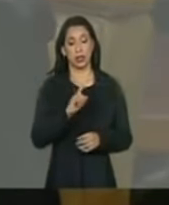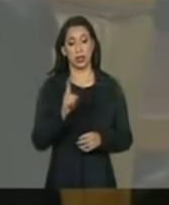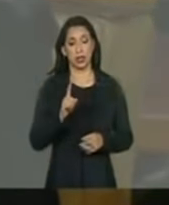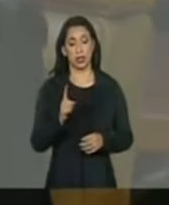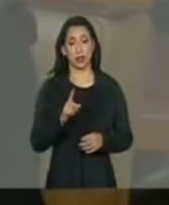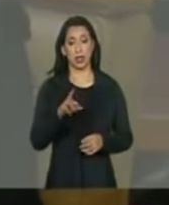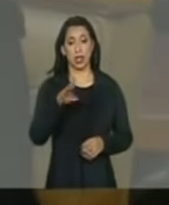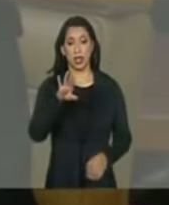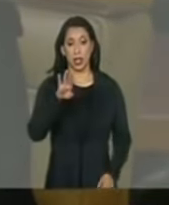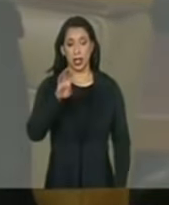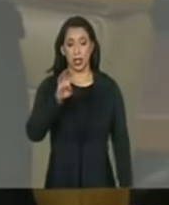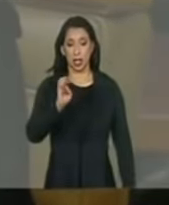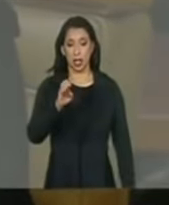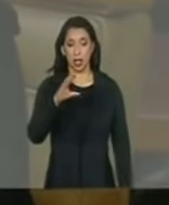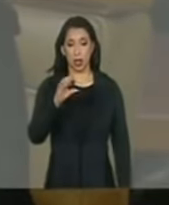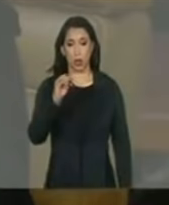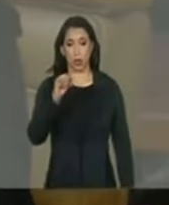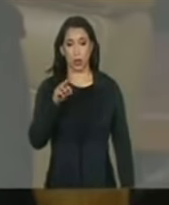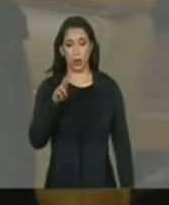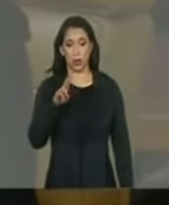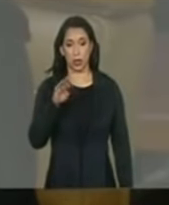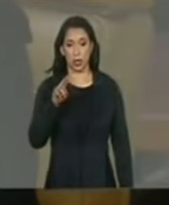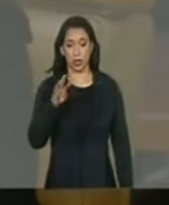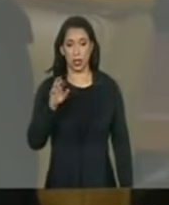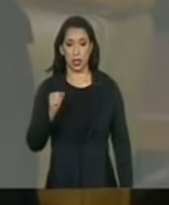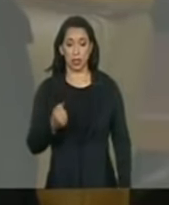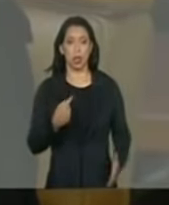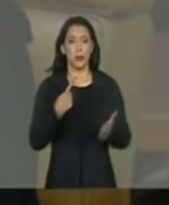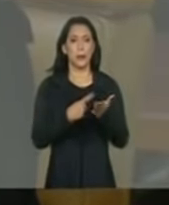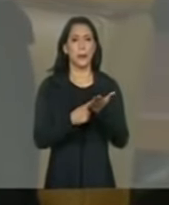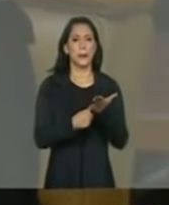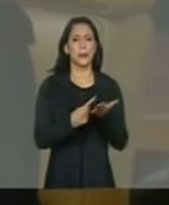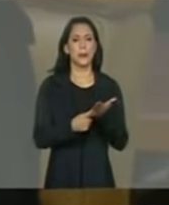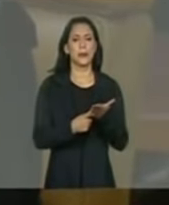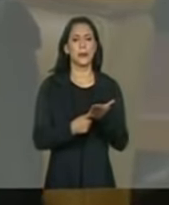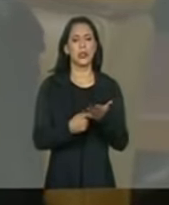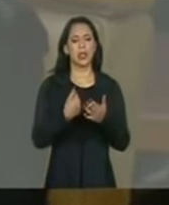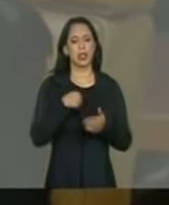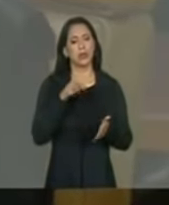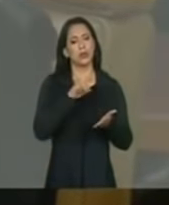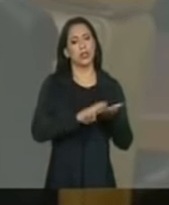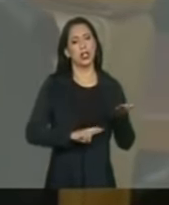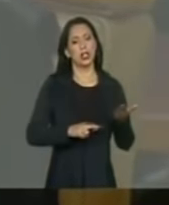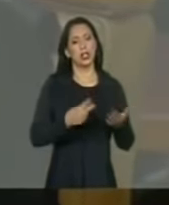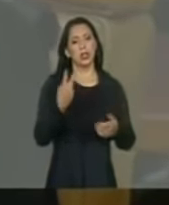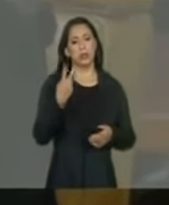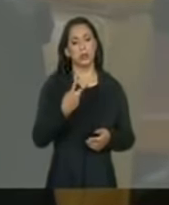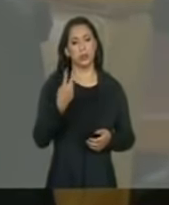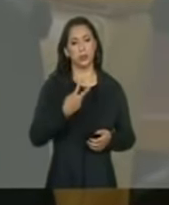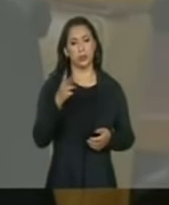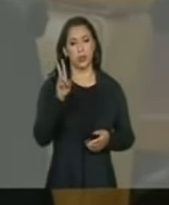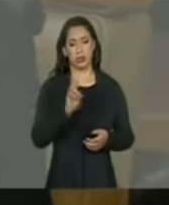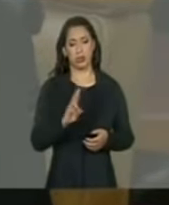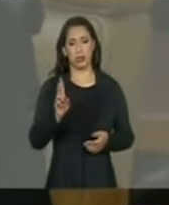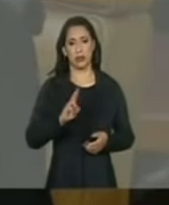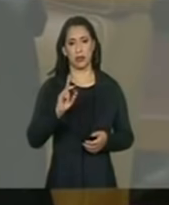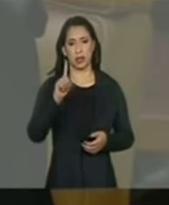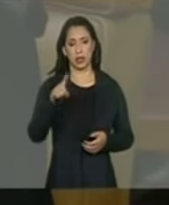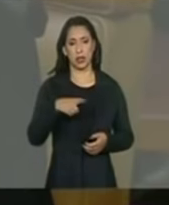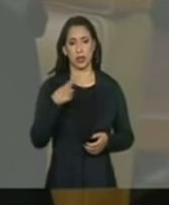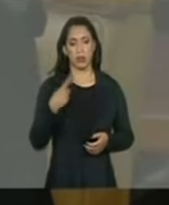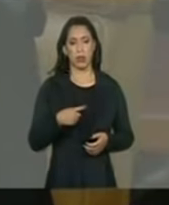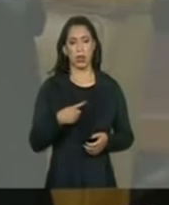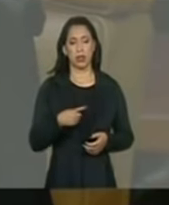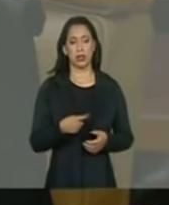disse naquele primeiro acórdão de que fui relator dois meses e meio após a minha posse do supremo